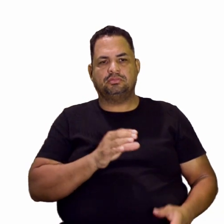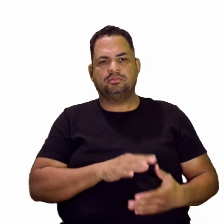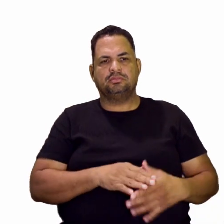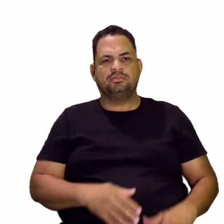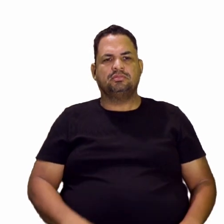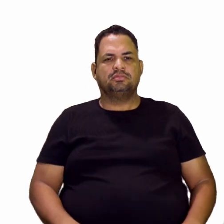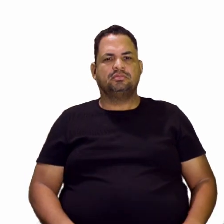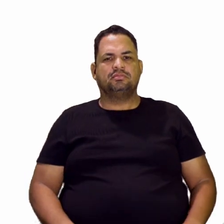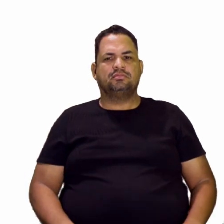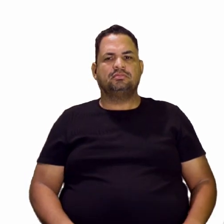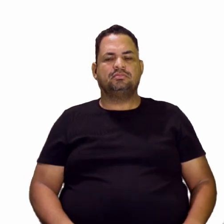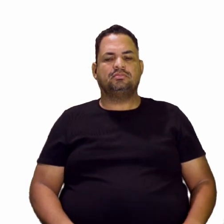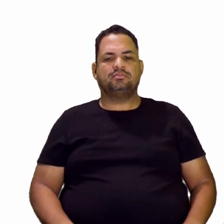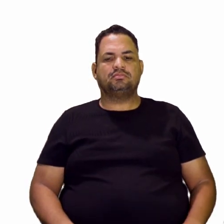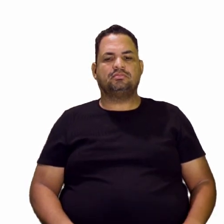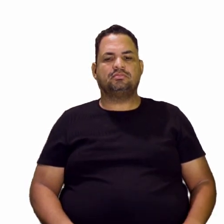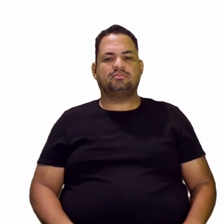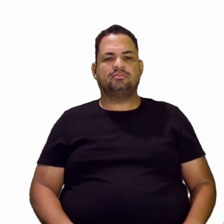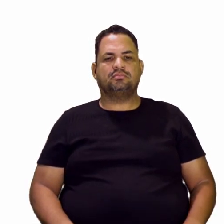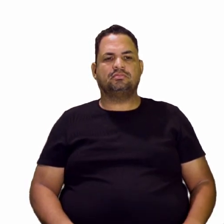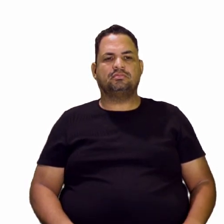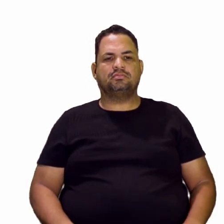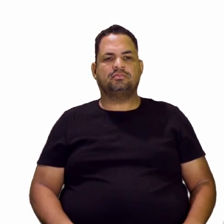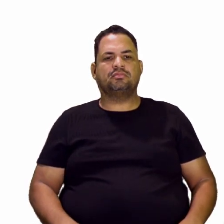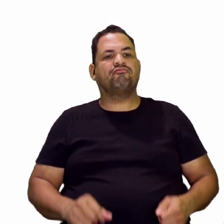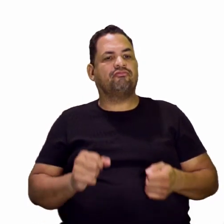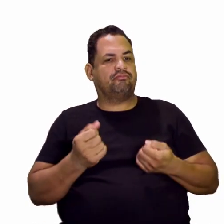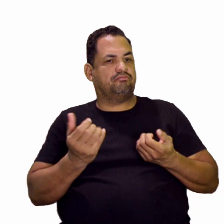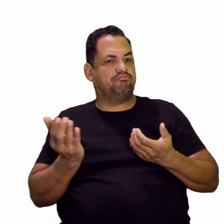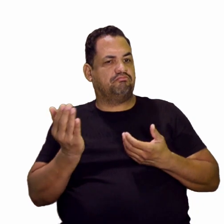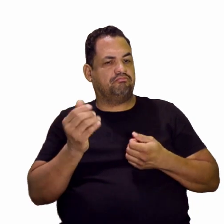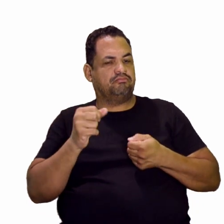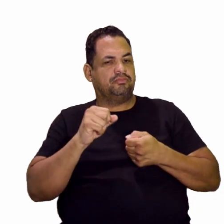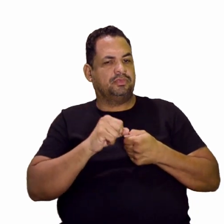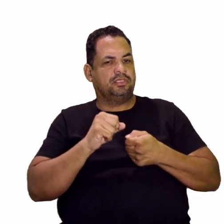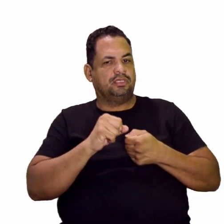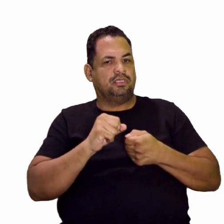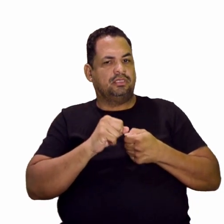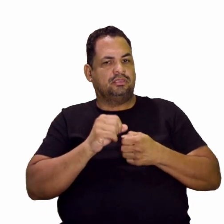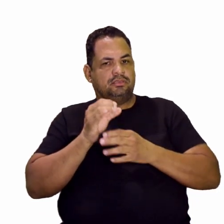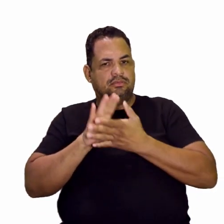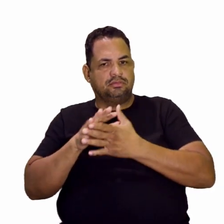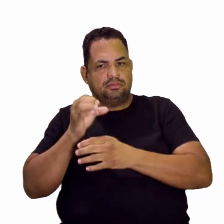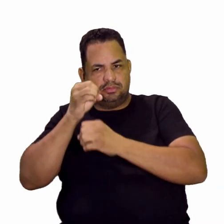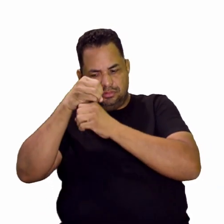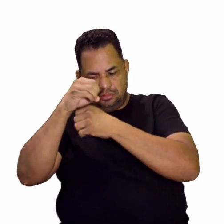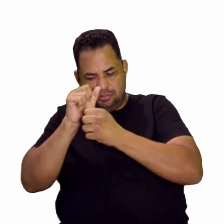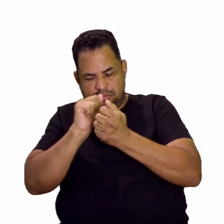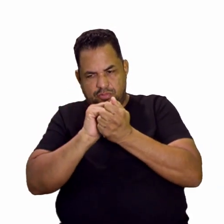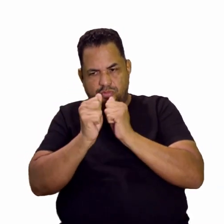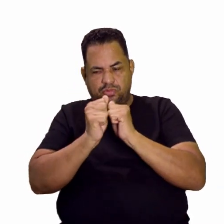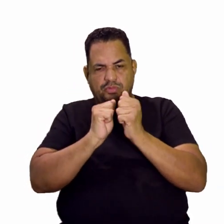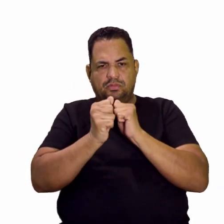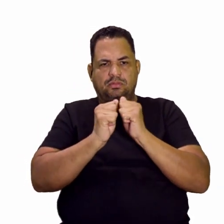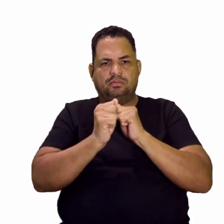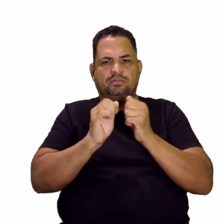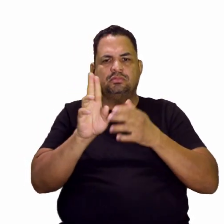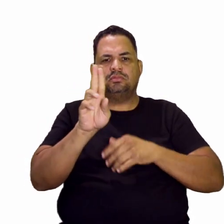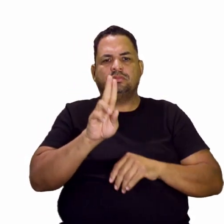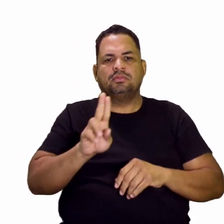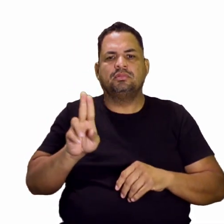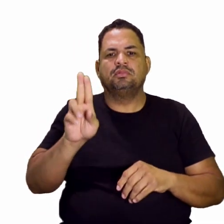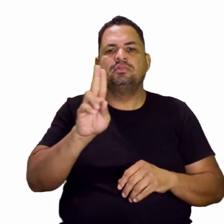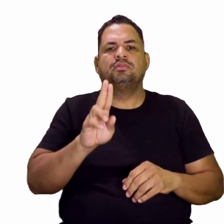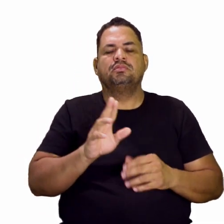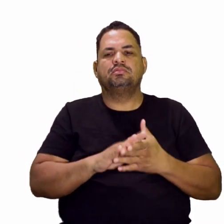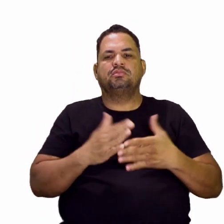situação. Então, o que acontece? Vamos realizar um experimento controlado. Isso aqui é muito usado, por